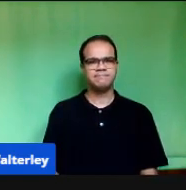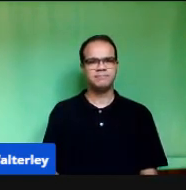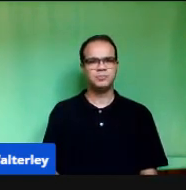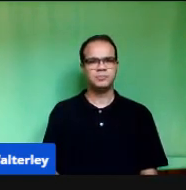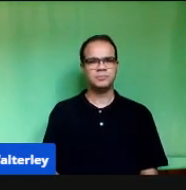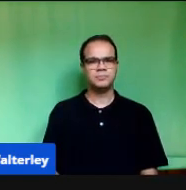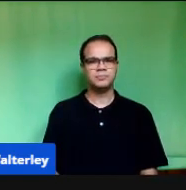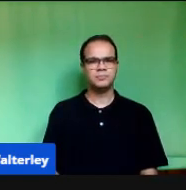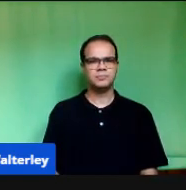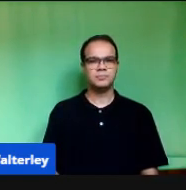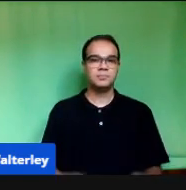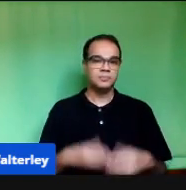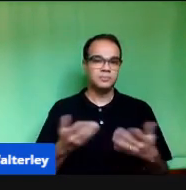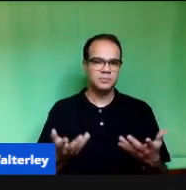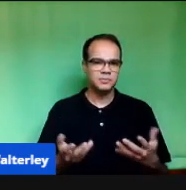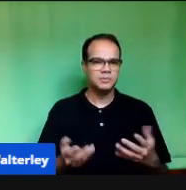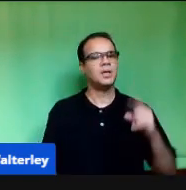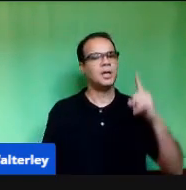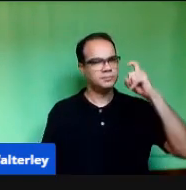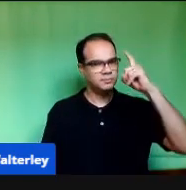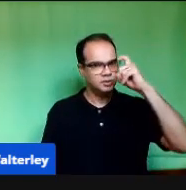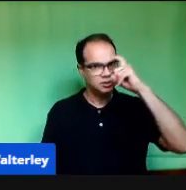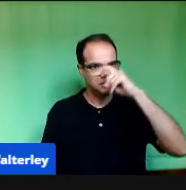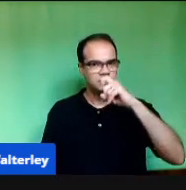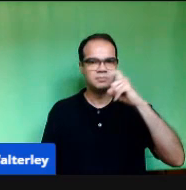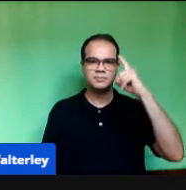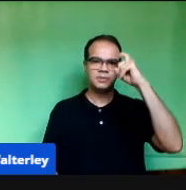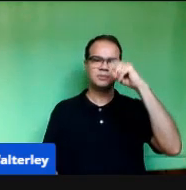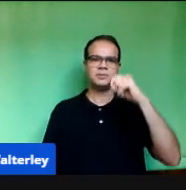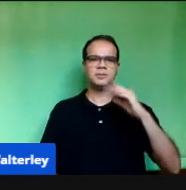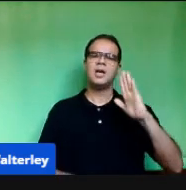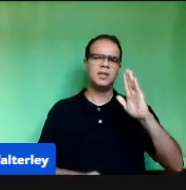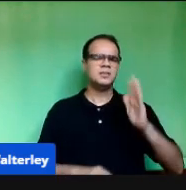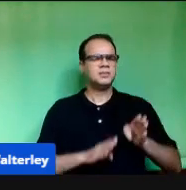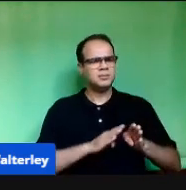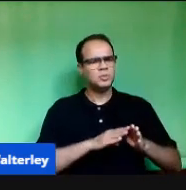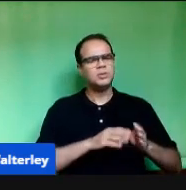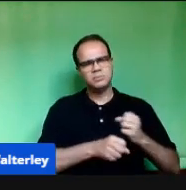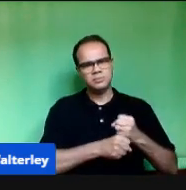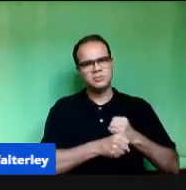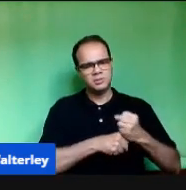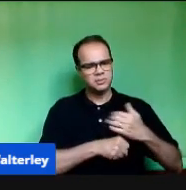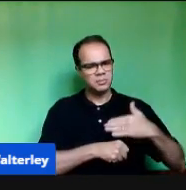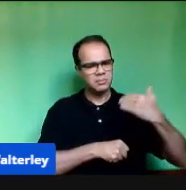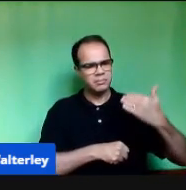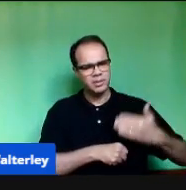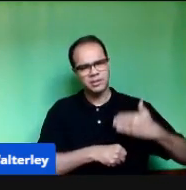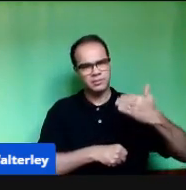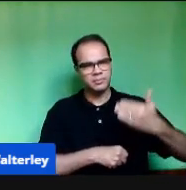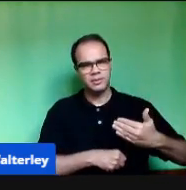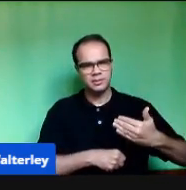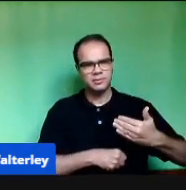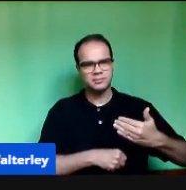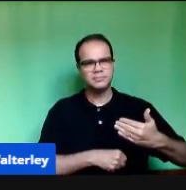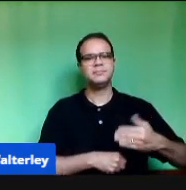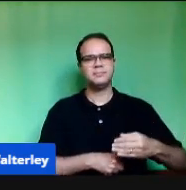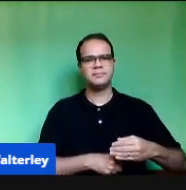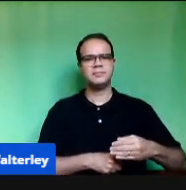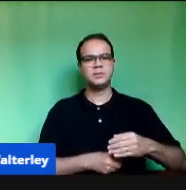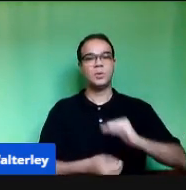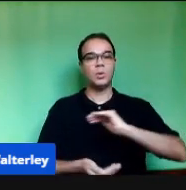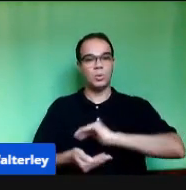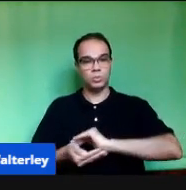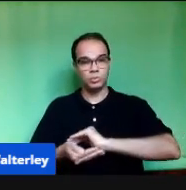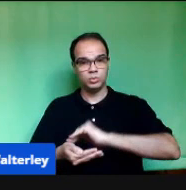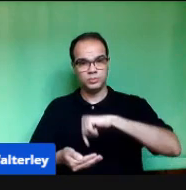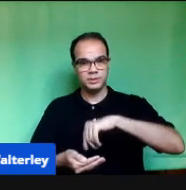Então, esse é um grande desafio. De lá para cá, como a CEMED tem feito, eu quero parabenizar mais uma vez a secretária municipal